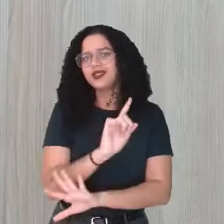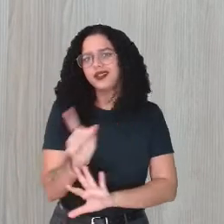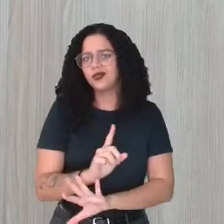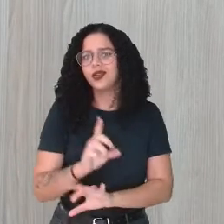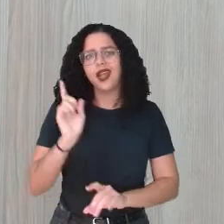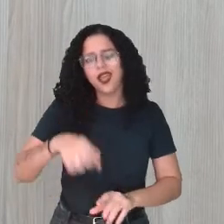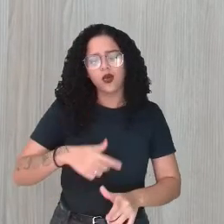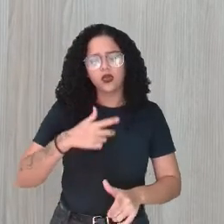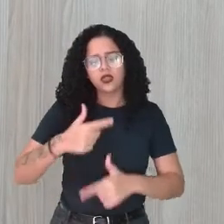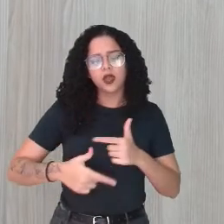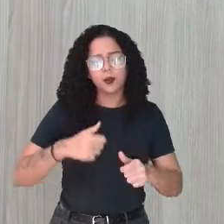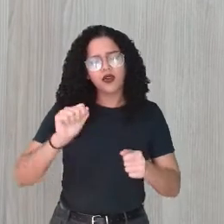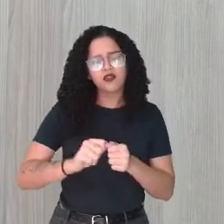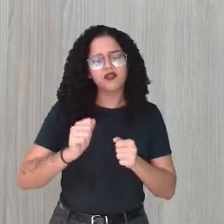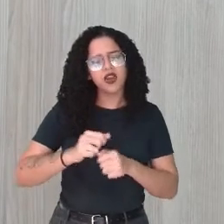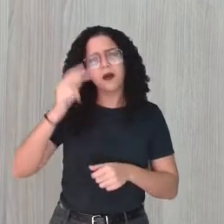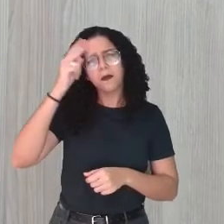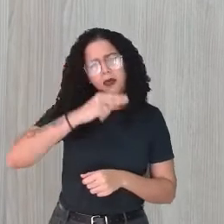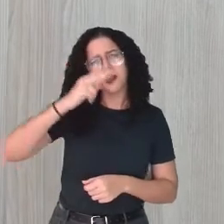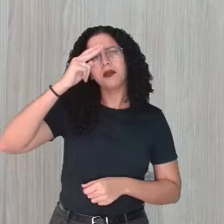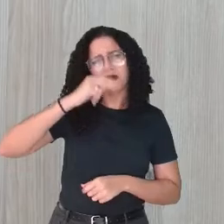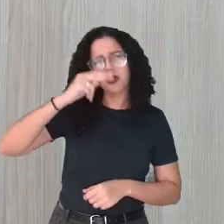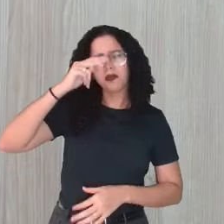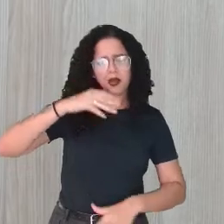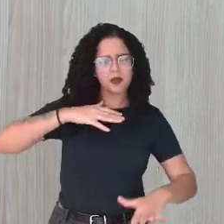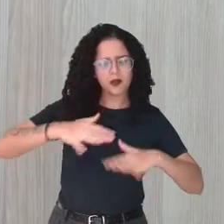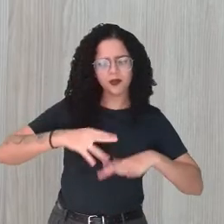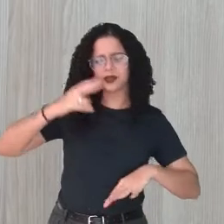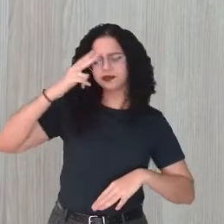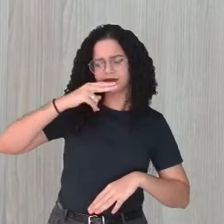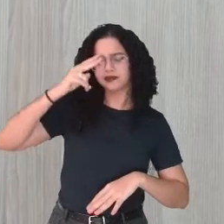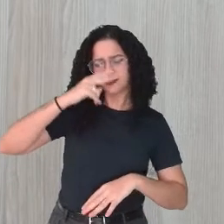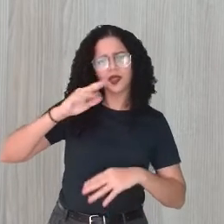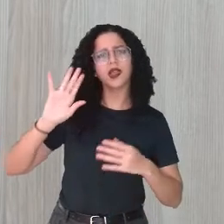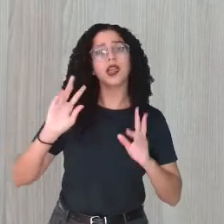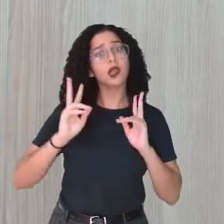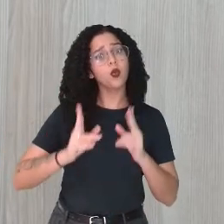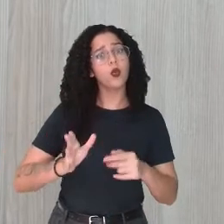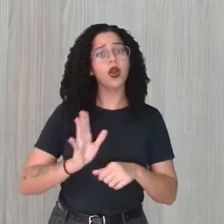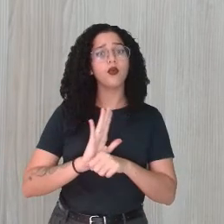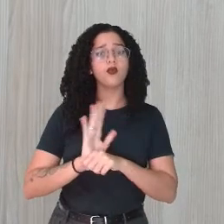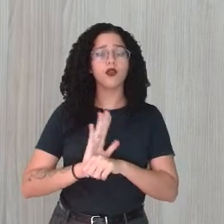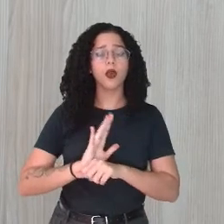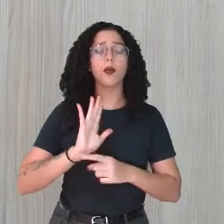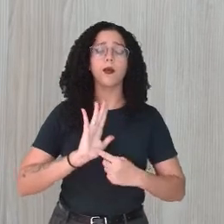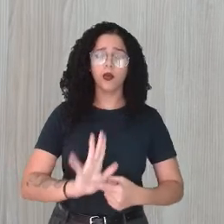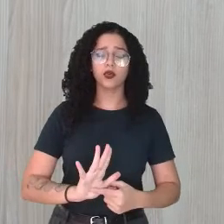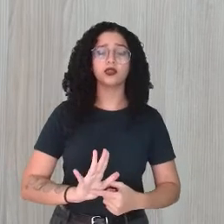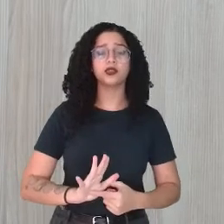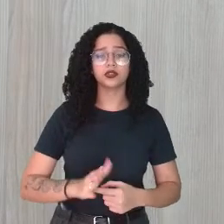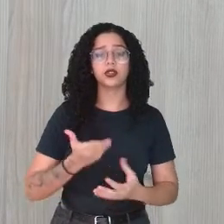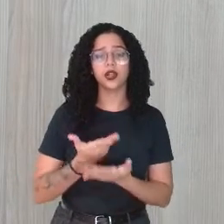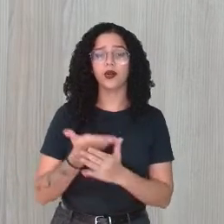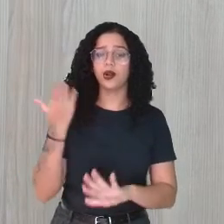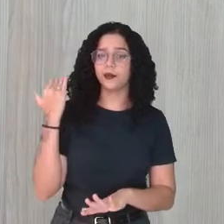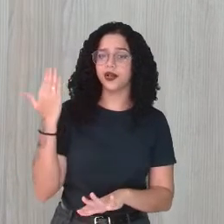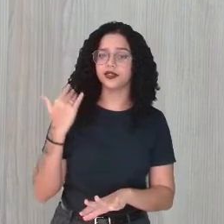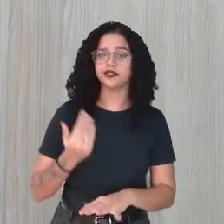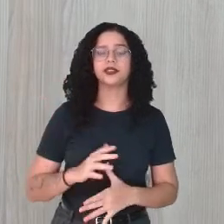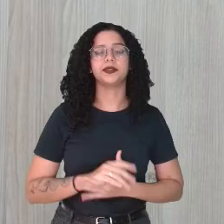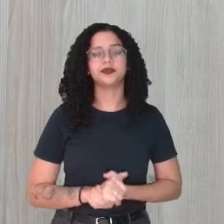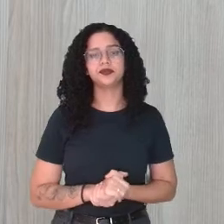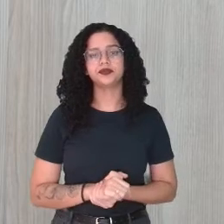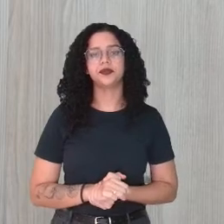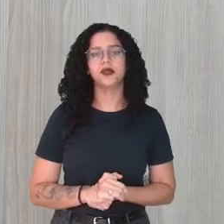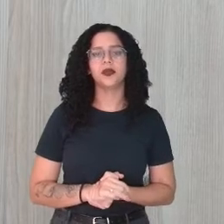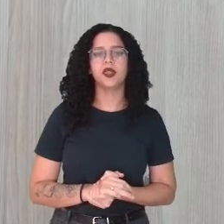trabalhos que você fica fazendo uma série repetitivas ali, como mostra muito bem no filme que a gente viu na aula anterior, né? De Tempos